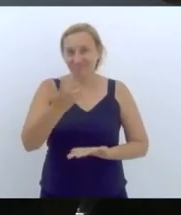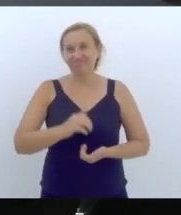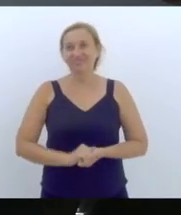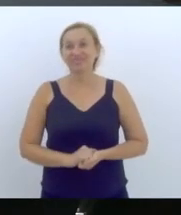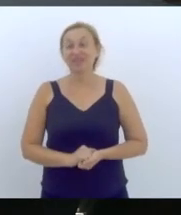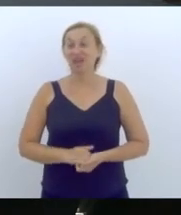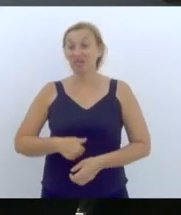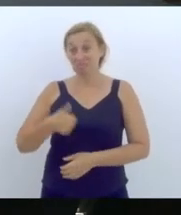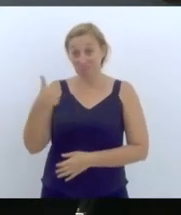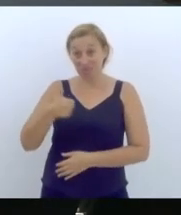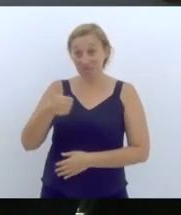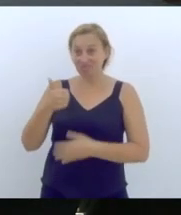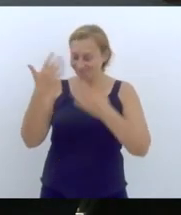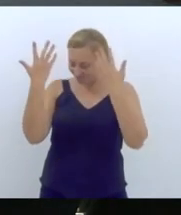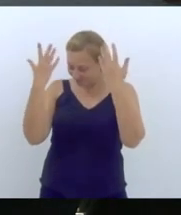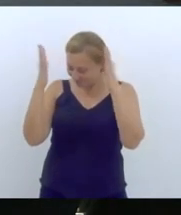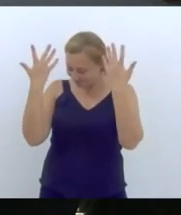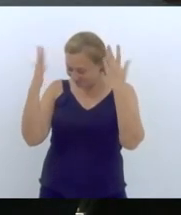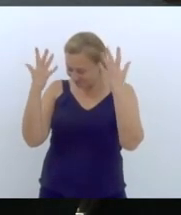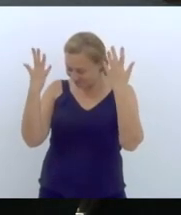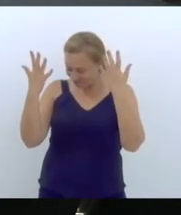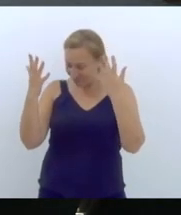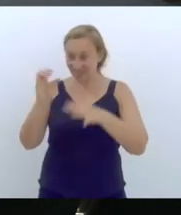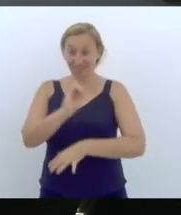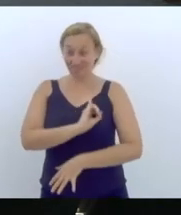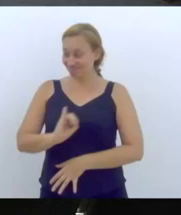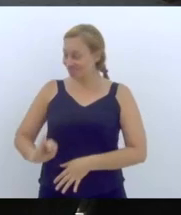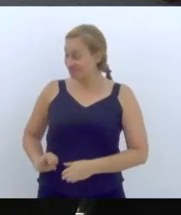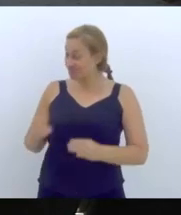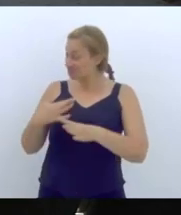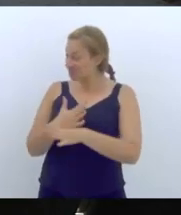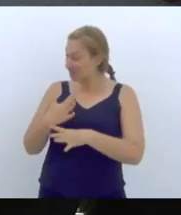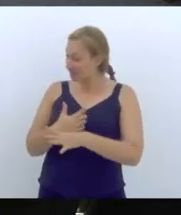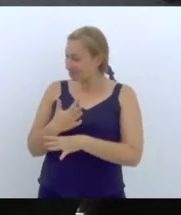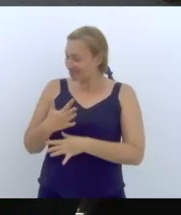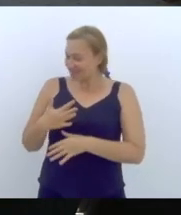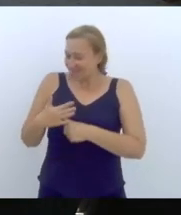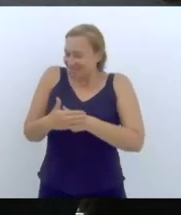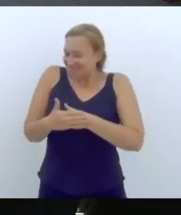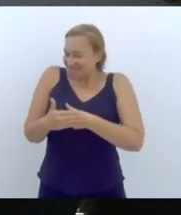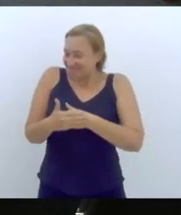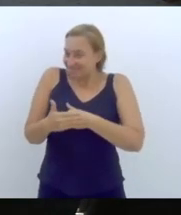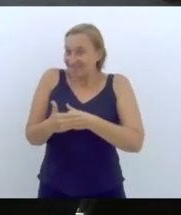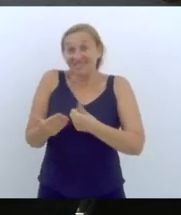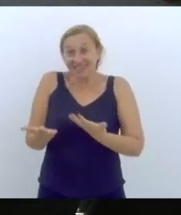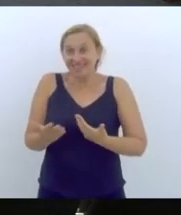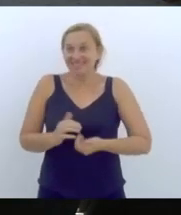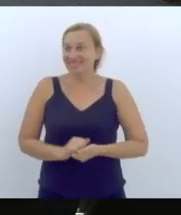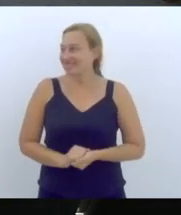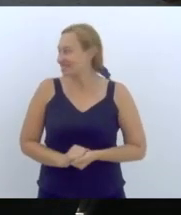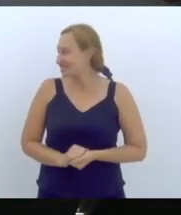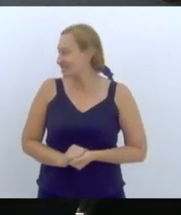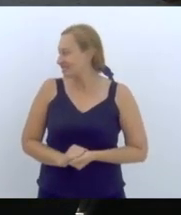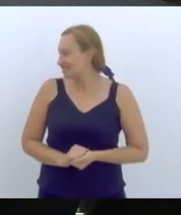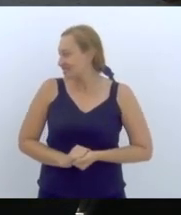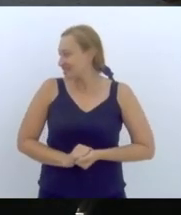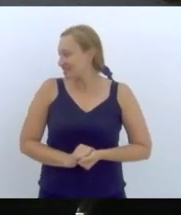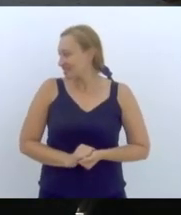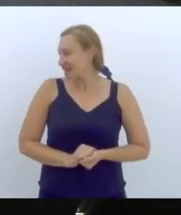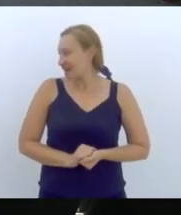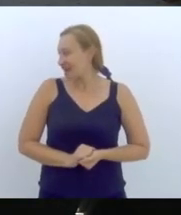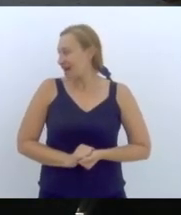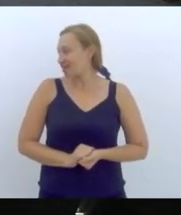quero parabenizar a cidade imperial, uma cidade que eu tenho muito carinho, que tenho